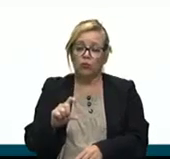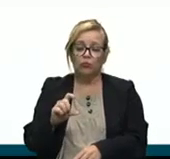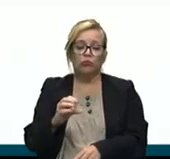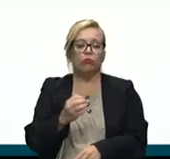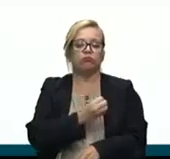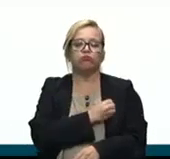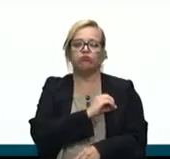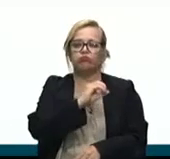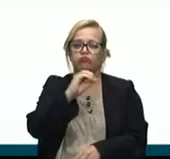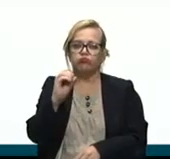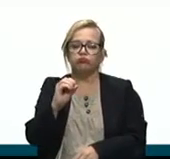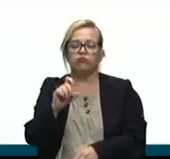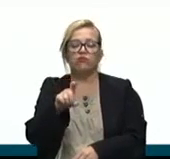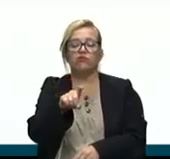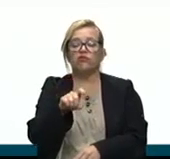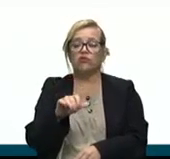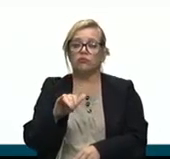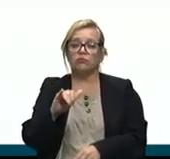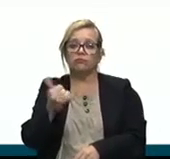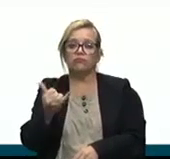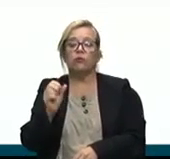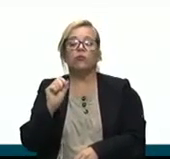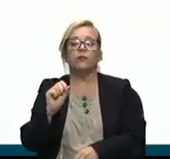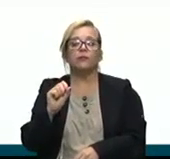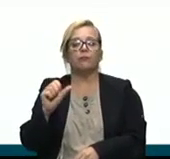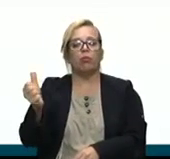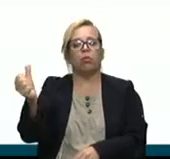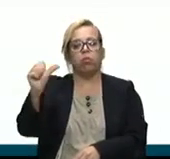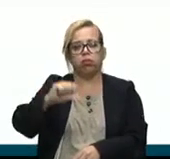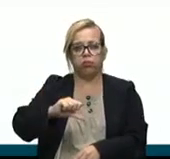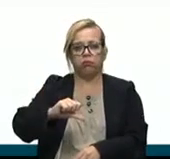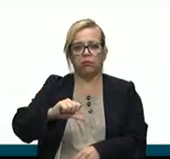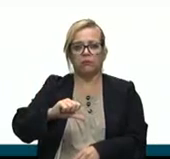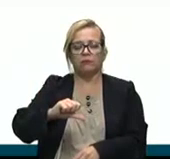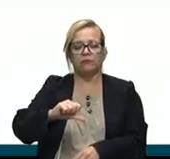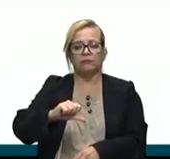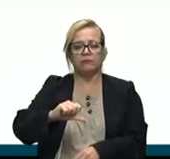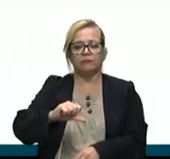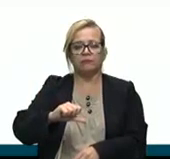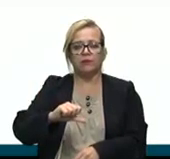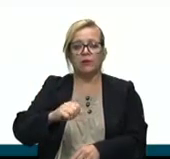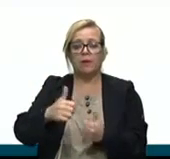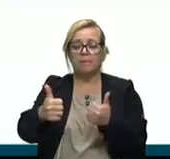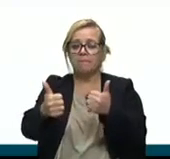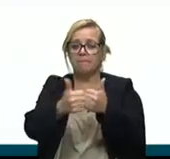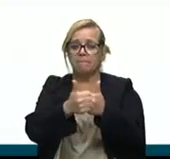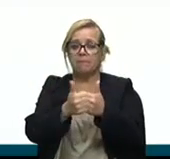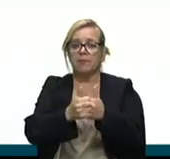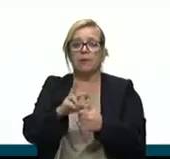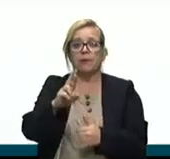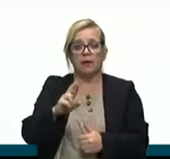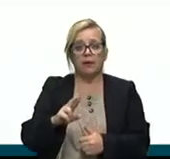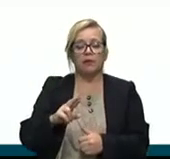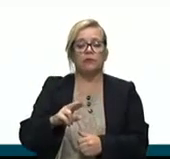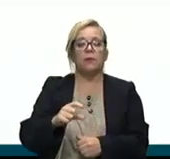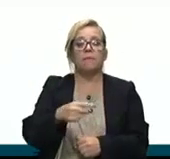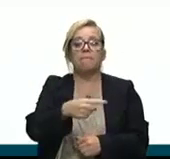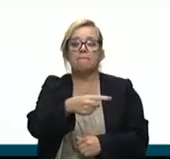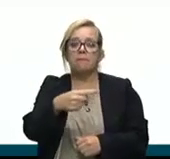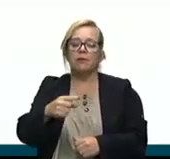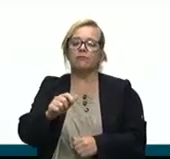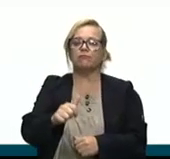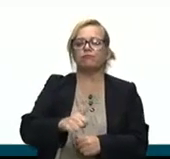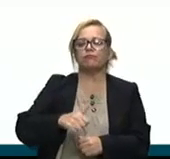a correlação entre x e y ela é negativa. E quanto mais próximo o R estiver de menos